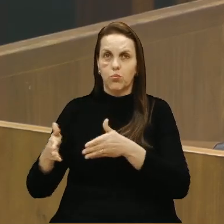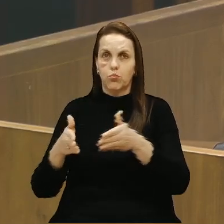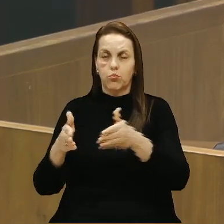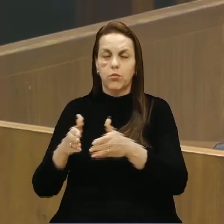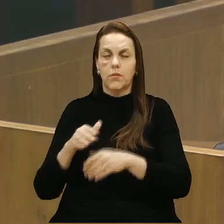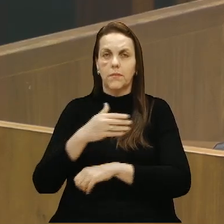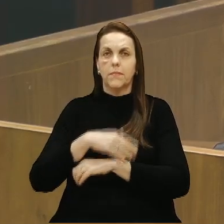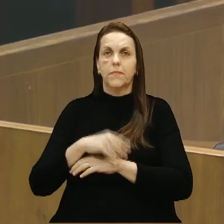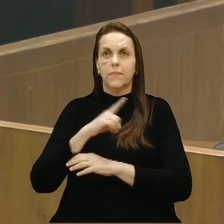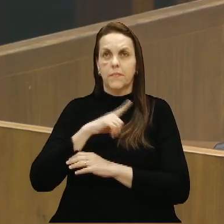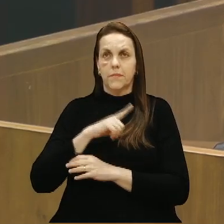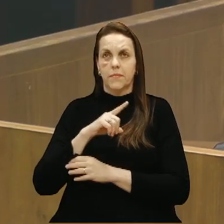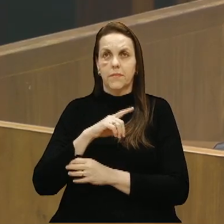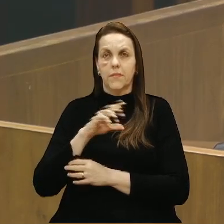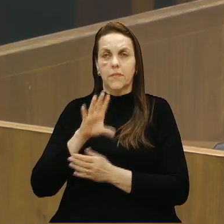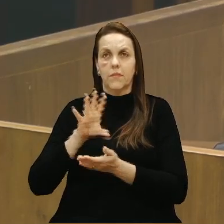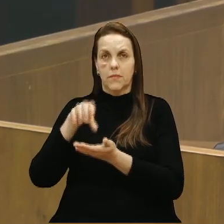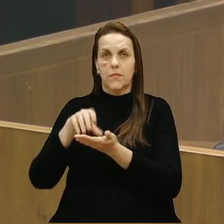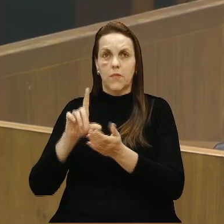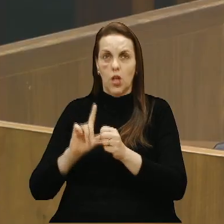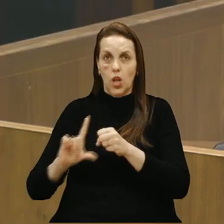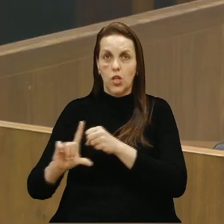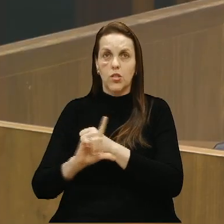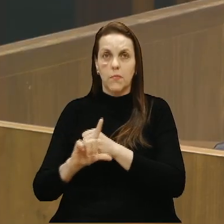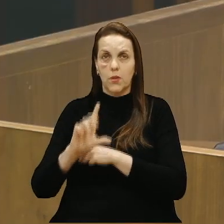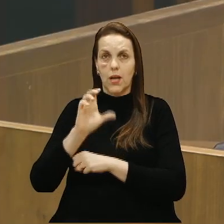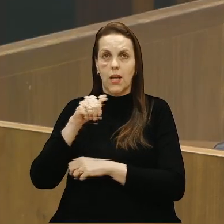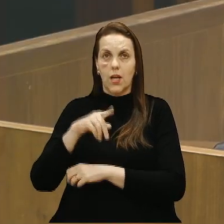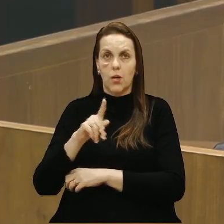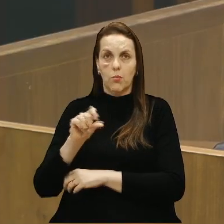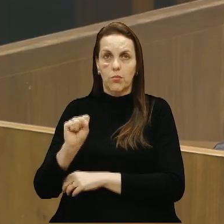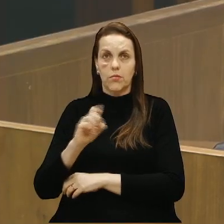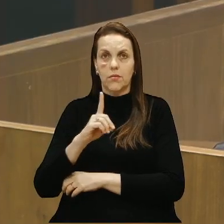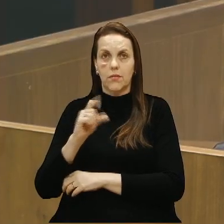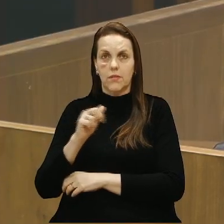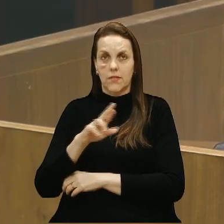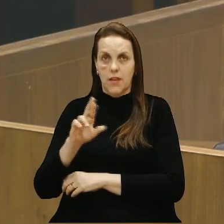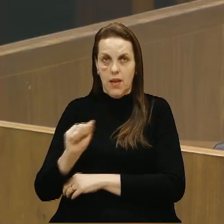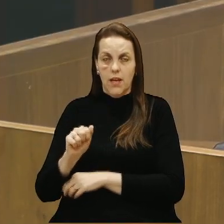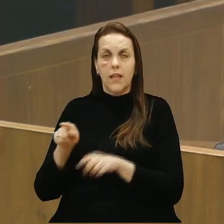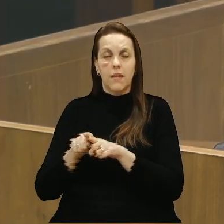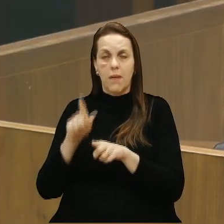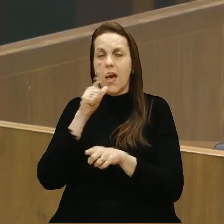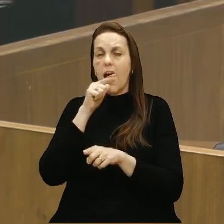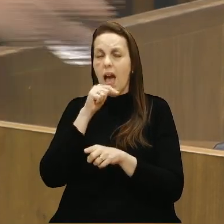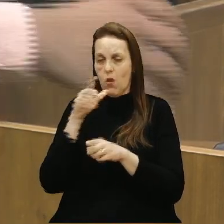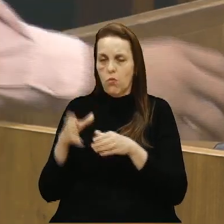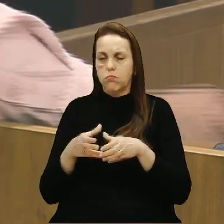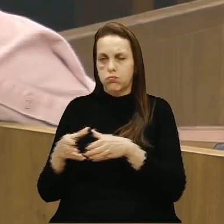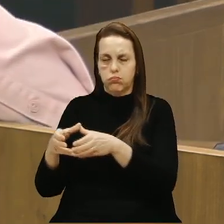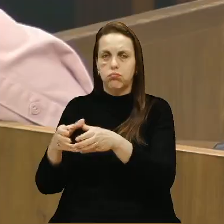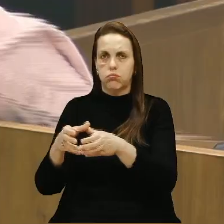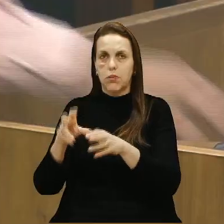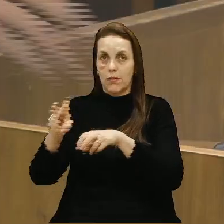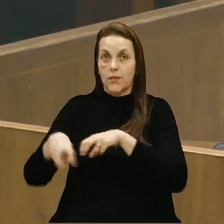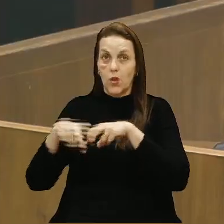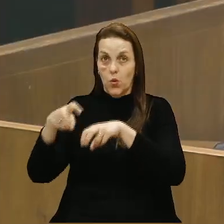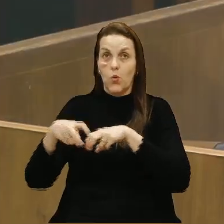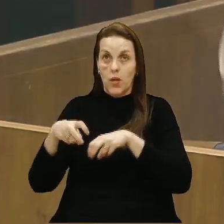no loteamento Campos da Serra, e a instalação de sistemas de abastecimento de água nas áreas rurais da cidade. Sobre o céu...